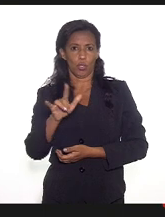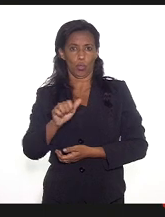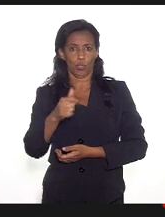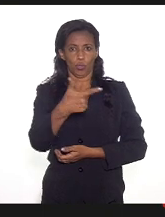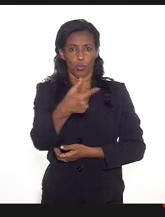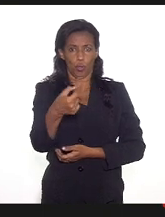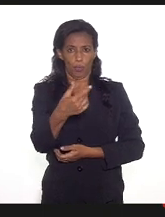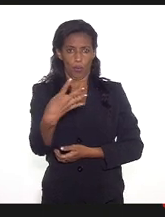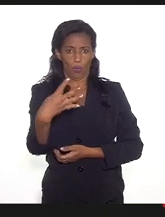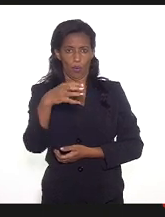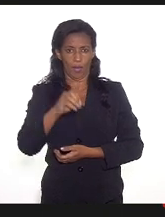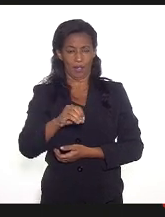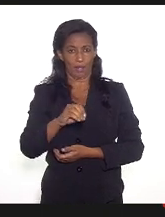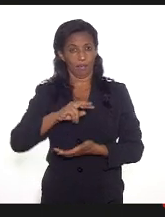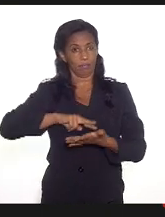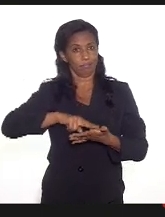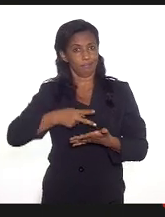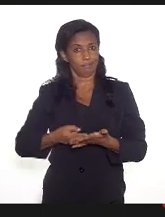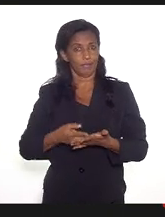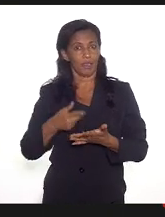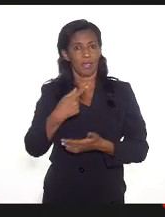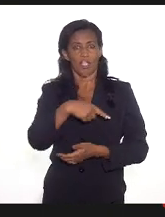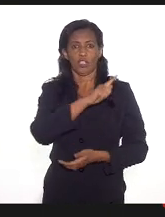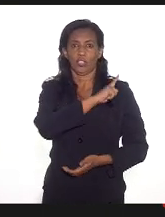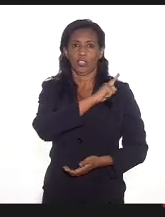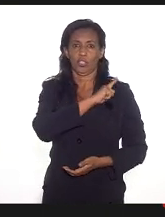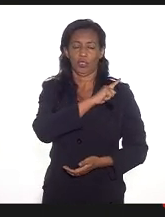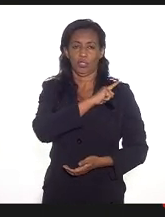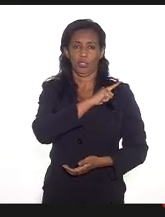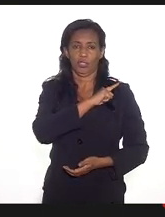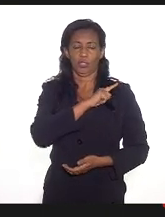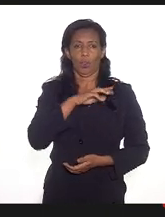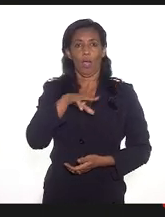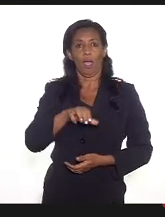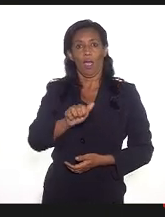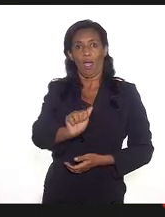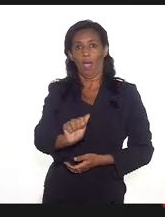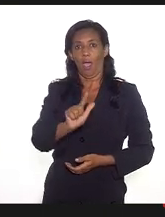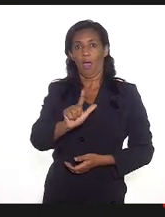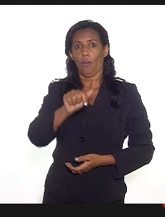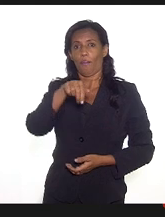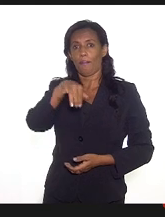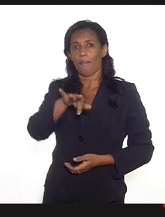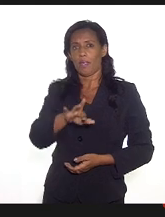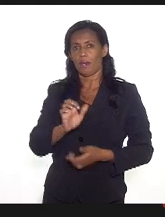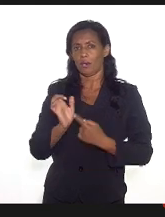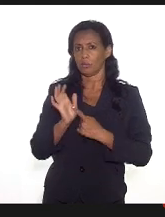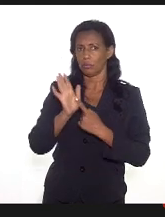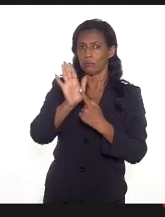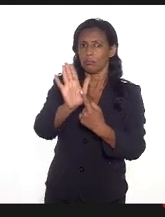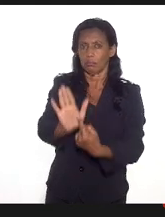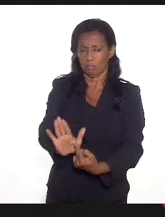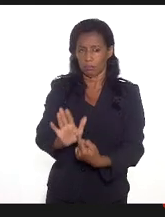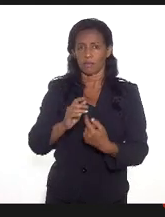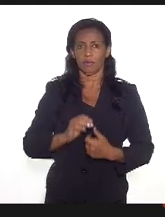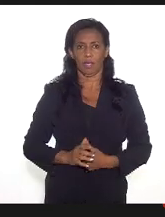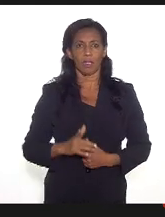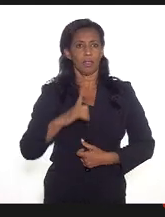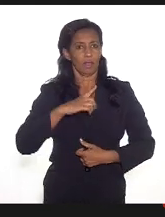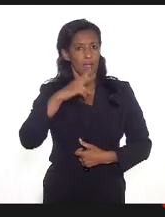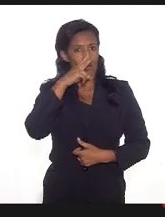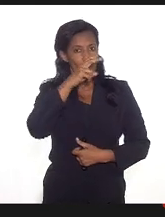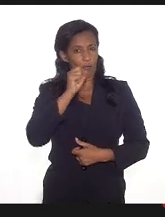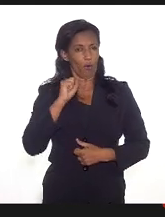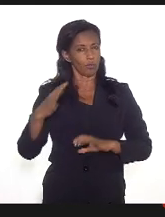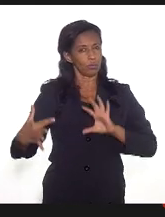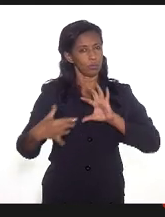publicação que na gestão do almirante Wilkes foi tornada pública e tem um forte